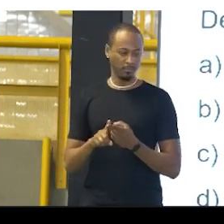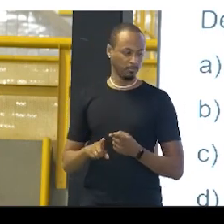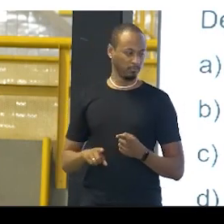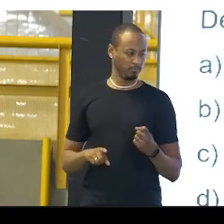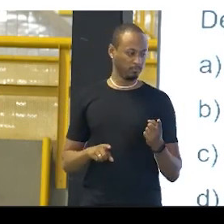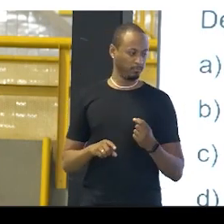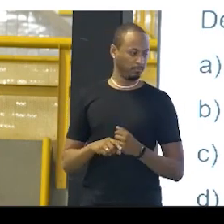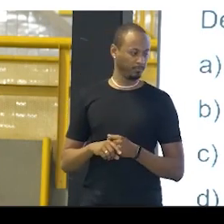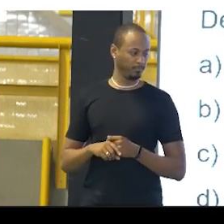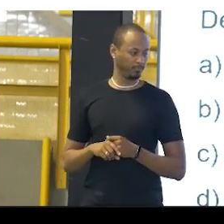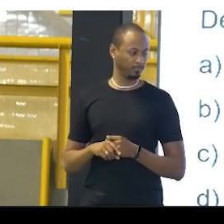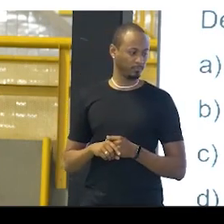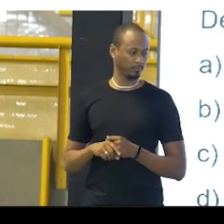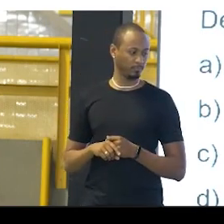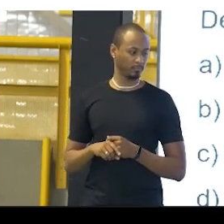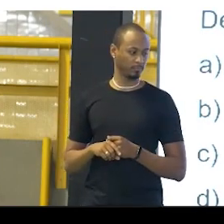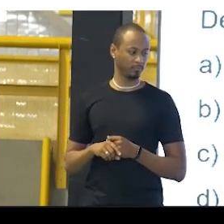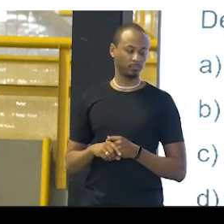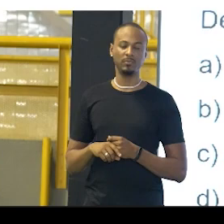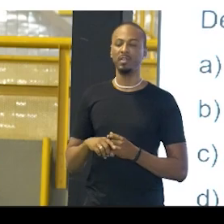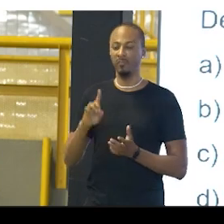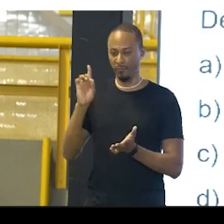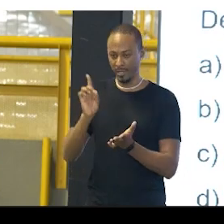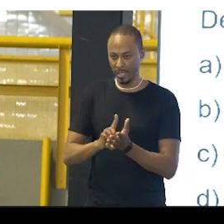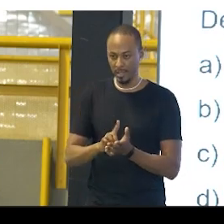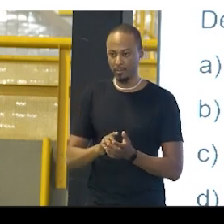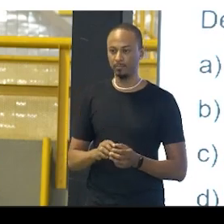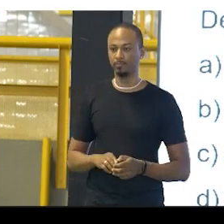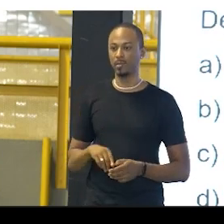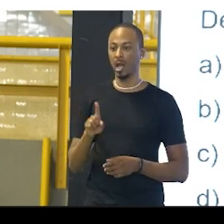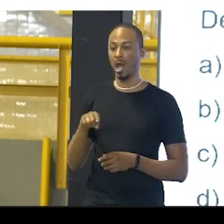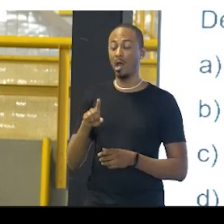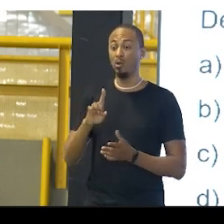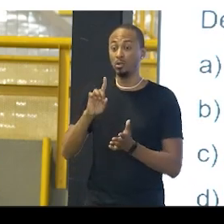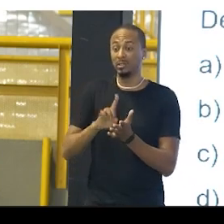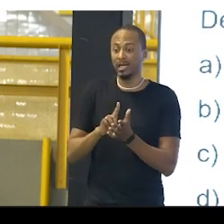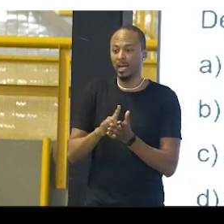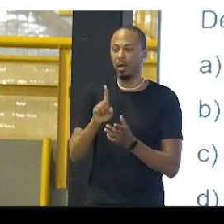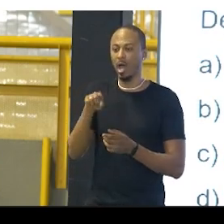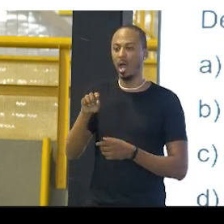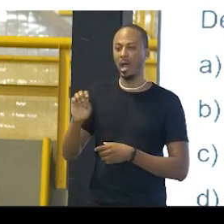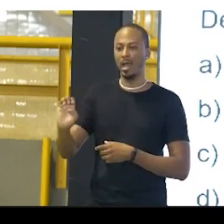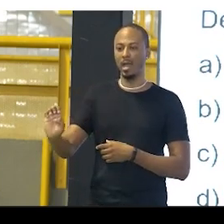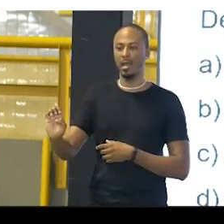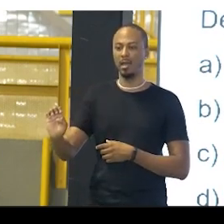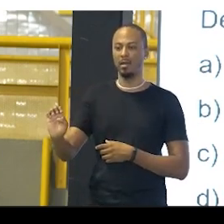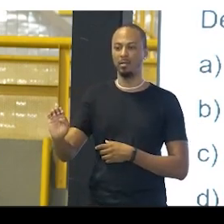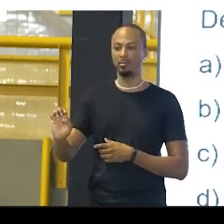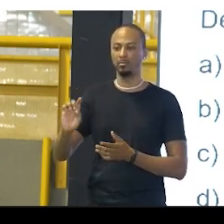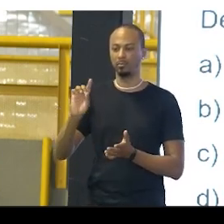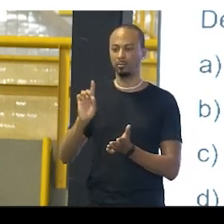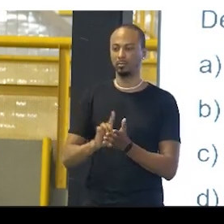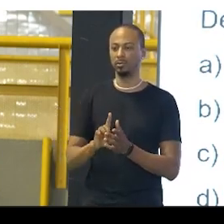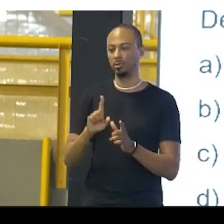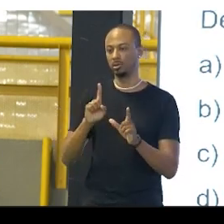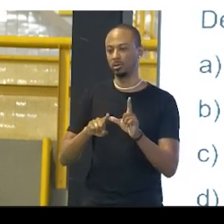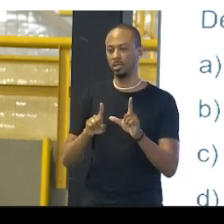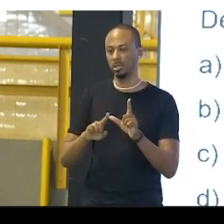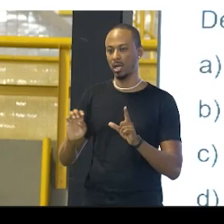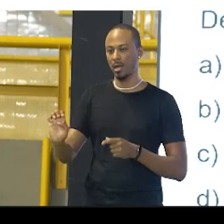verdadeiro, tá? O item correto, letra E, 1, 2 e 3. Eu queria só fazer